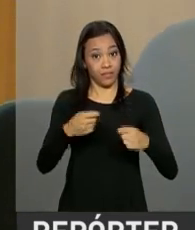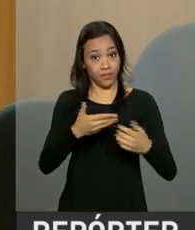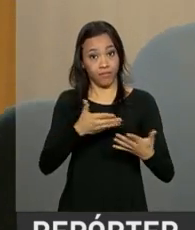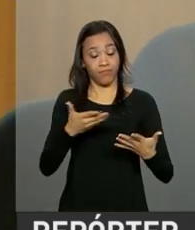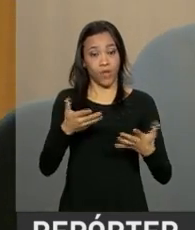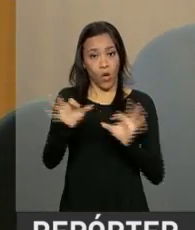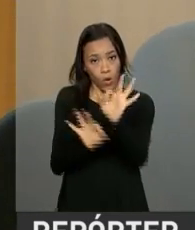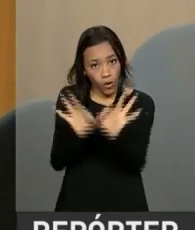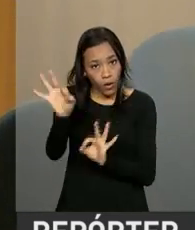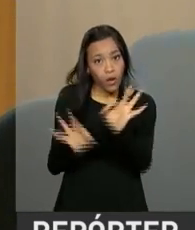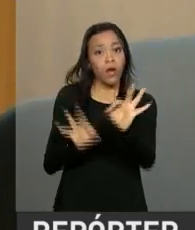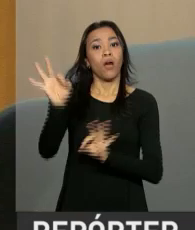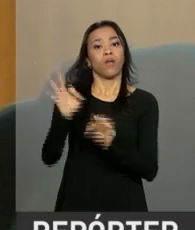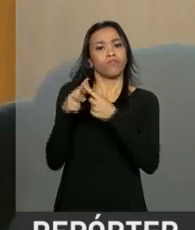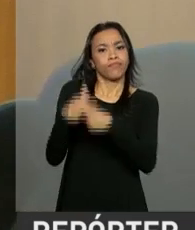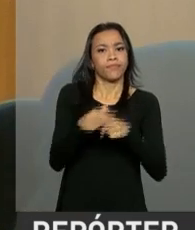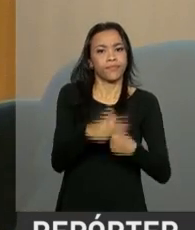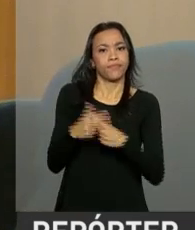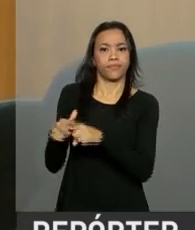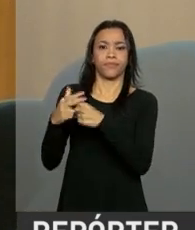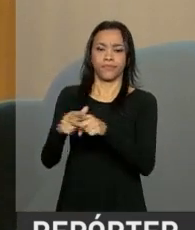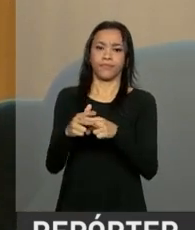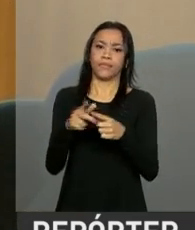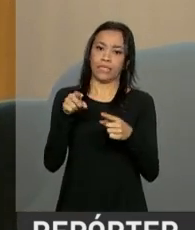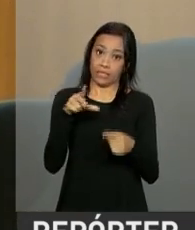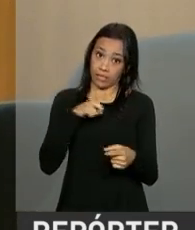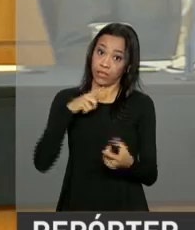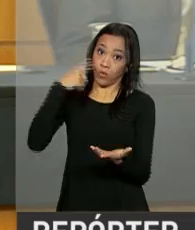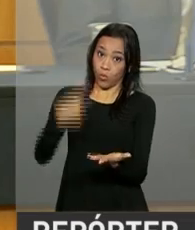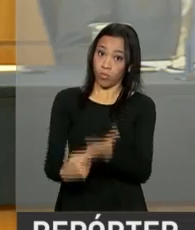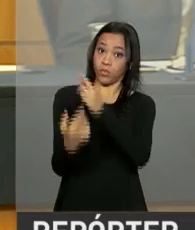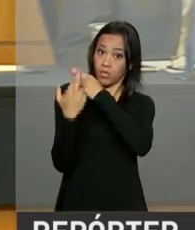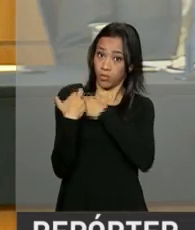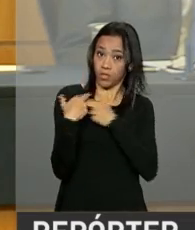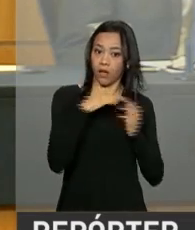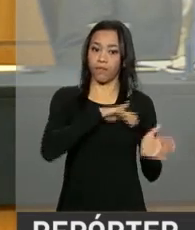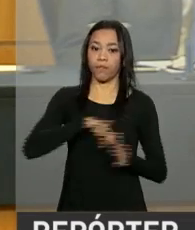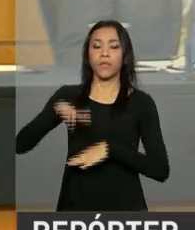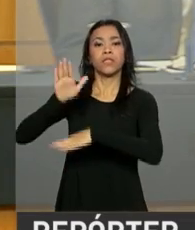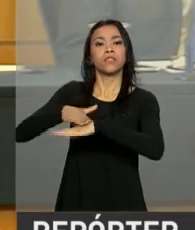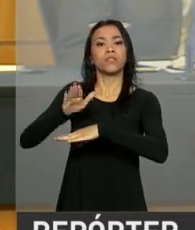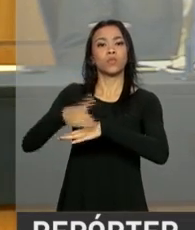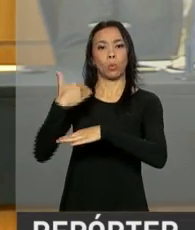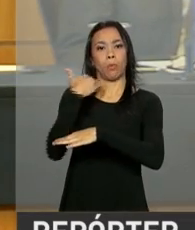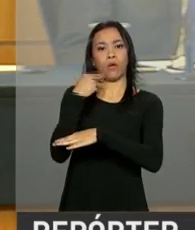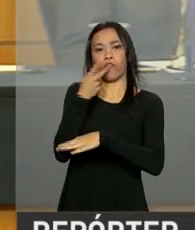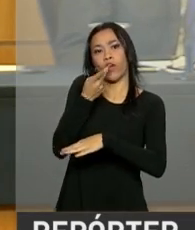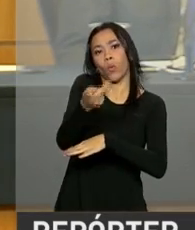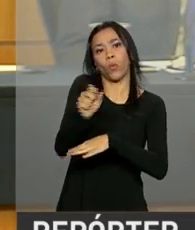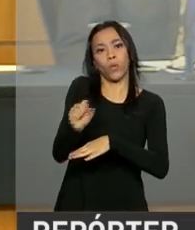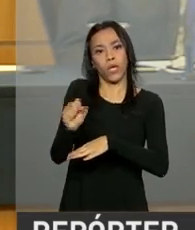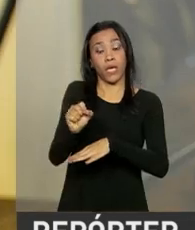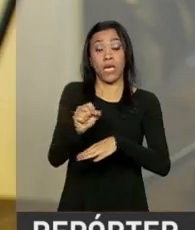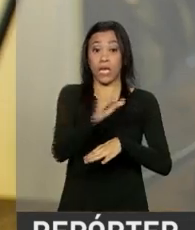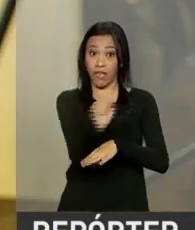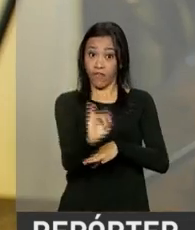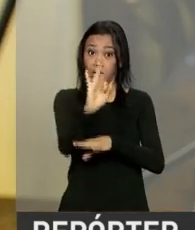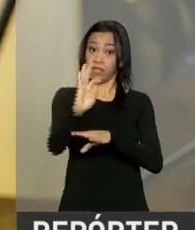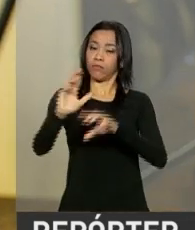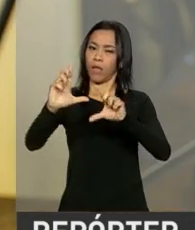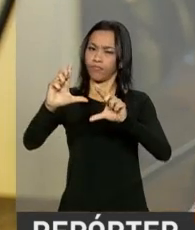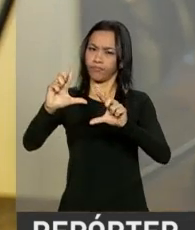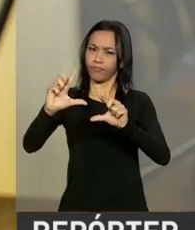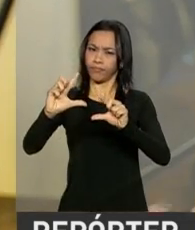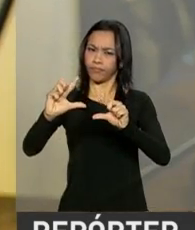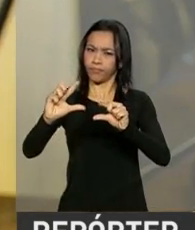necessárias e que seja feito de forma responsável. Segundo o Banco Central, a inflação vem desacelerando, mas ainda